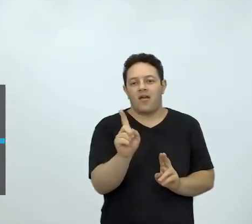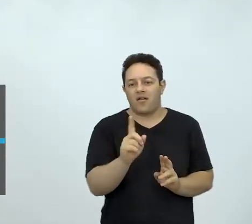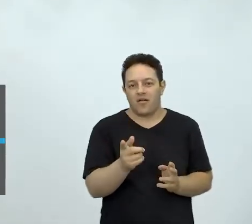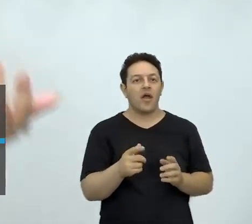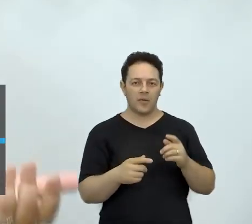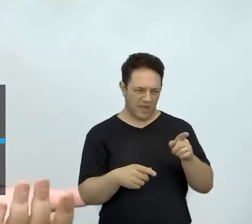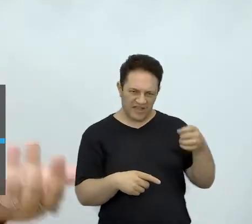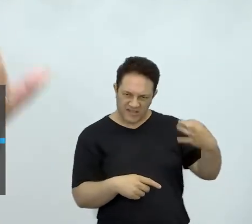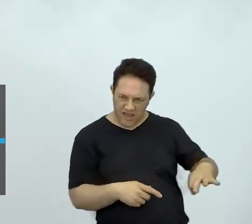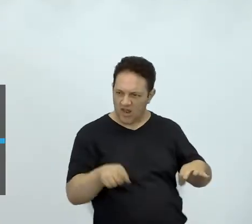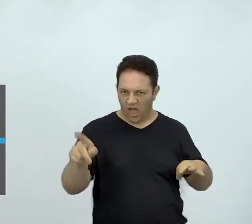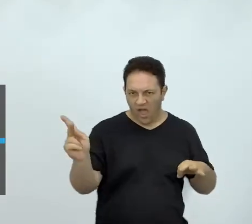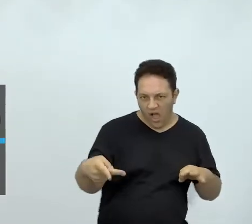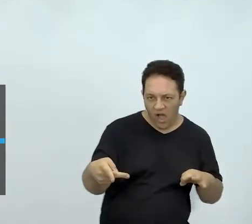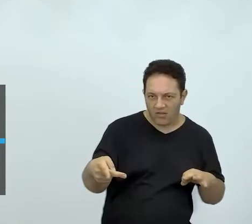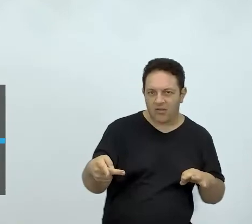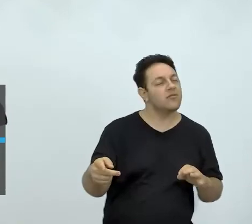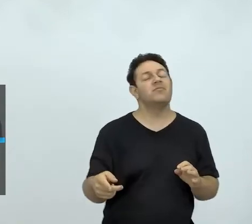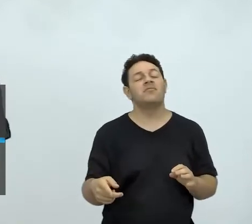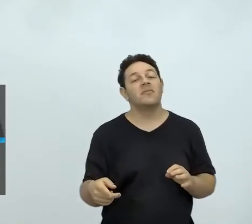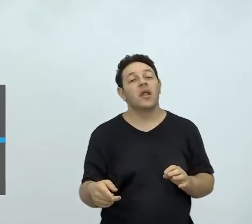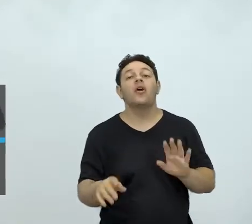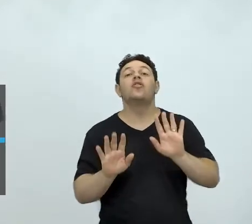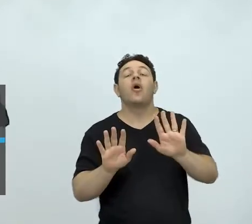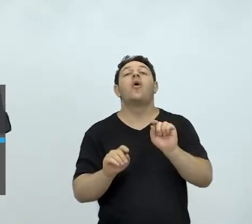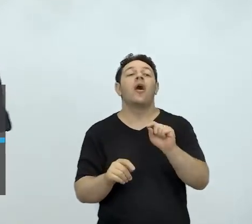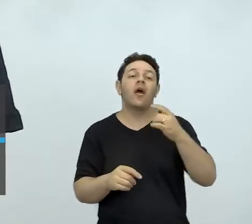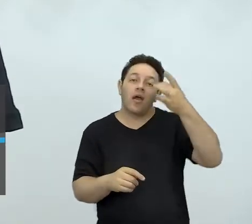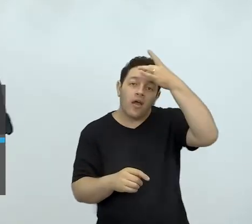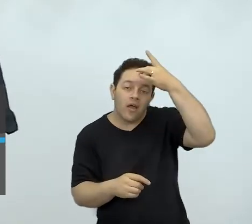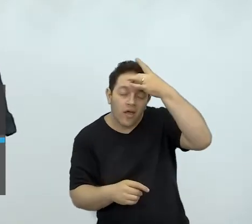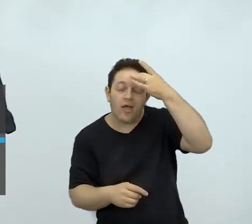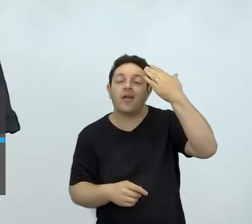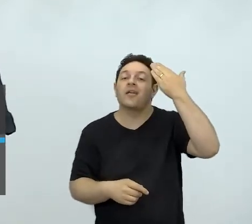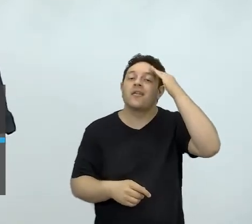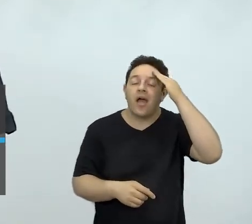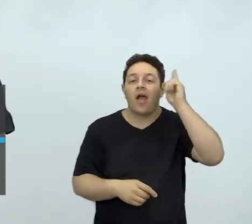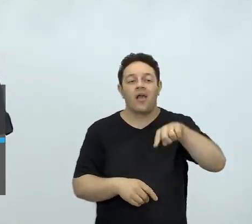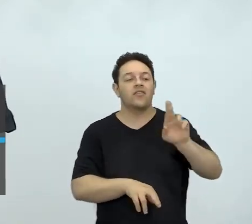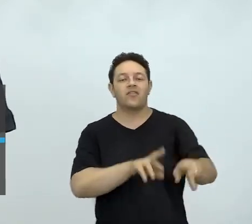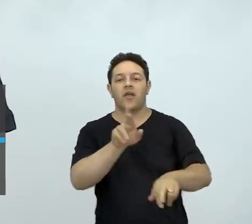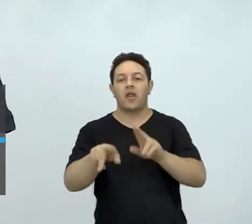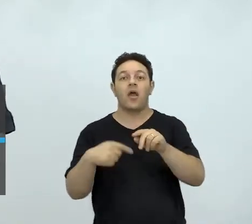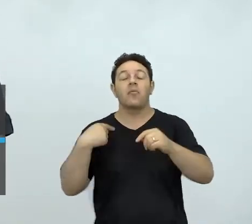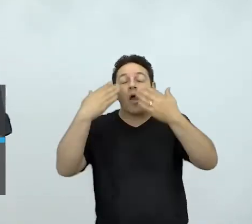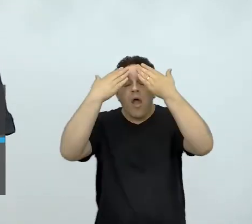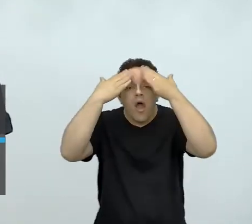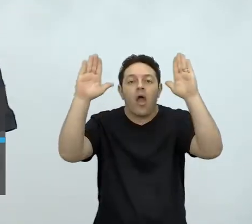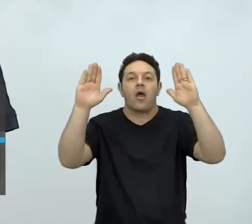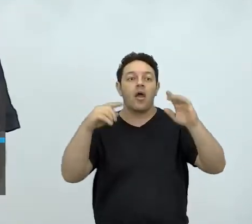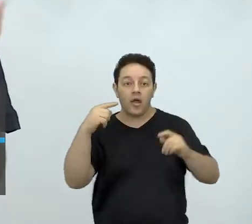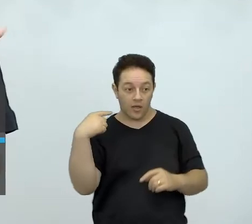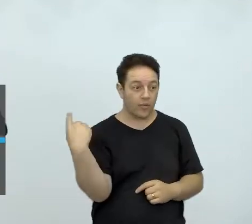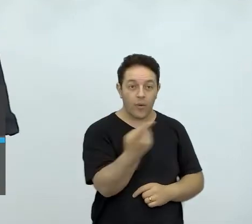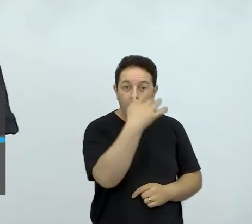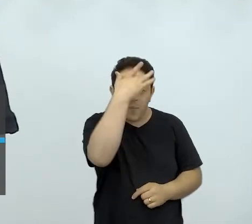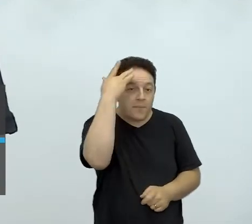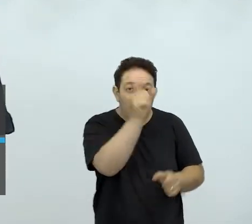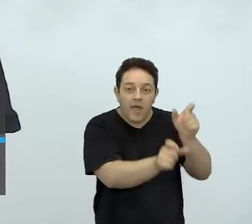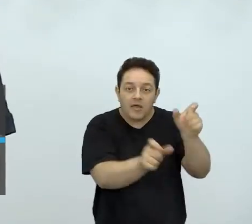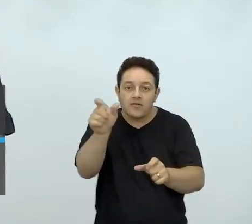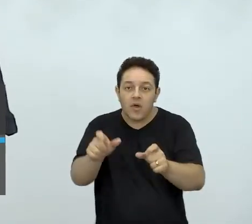que outro ou mais errado? Não, só significa que a gente começa a entender que as pessoas, elas pensam de uma